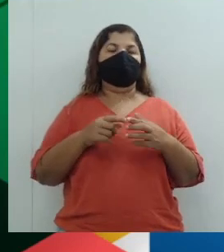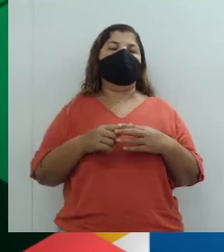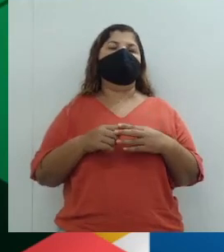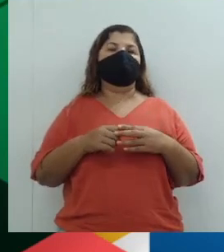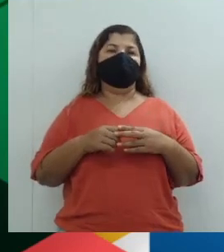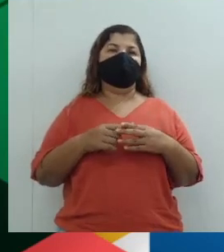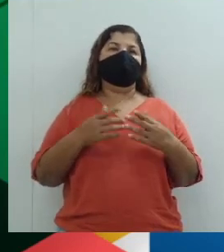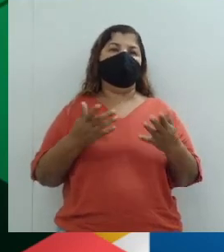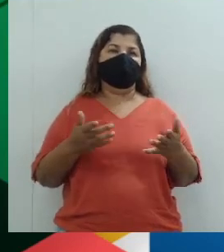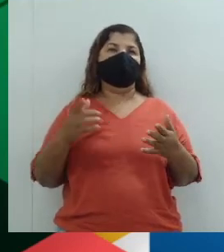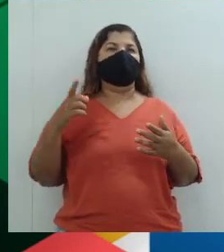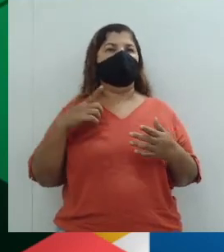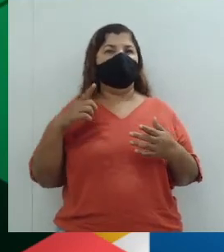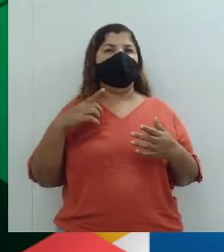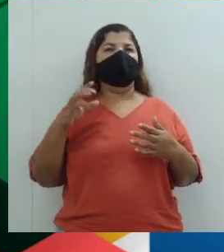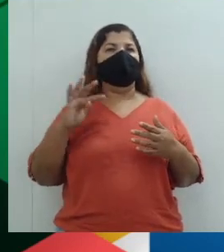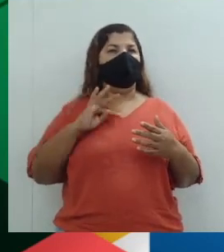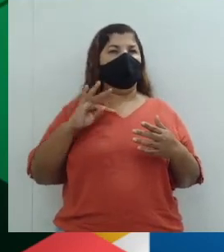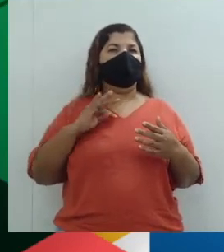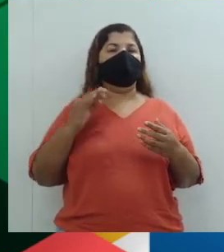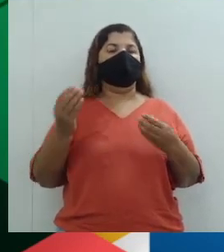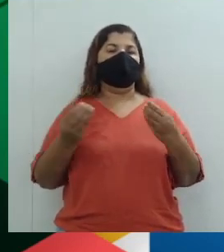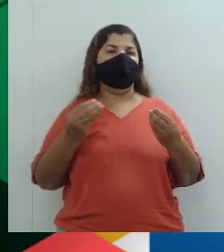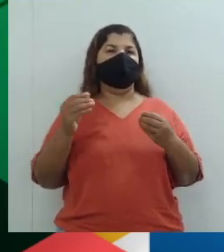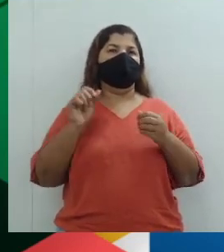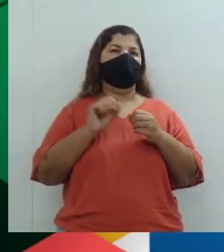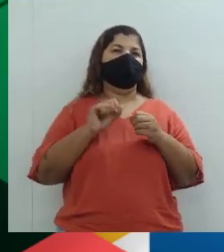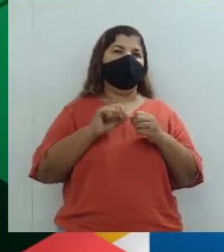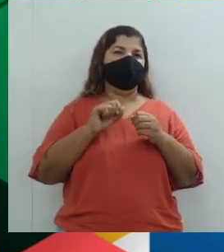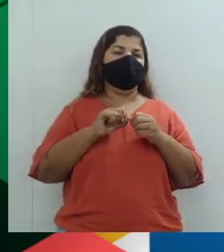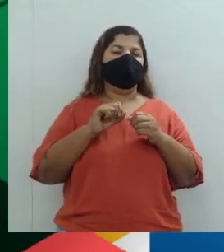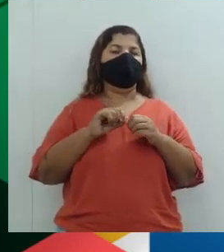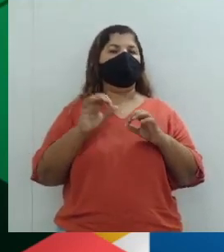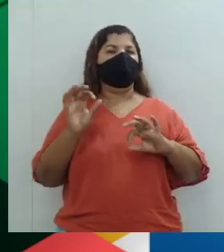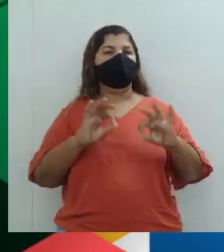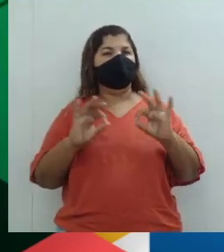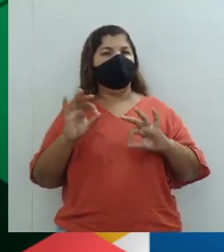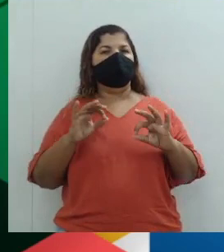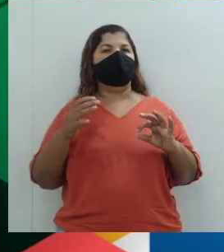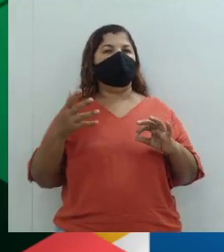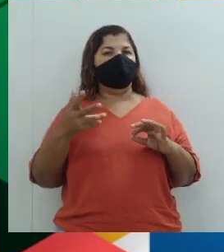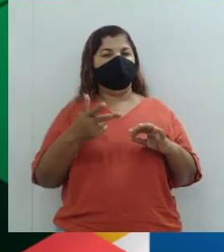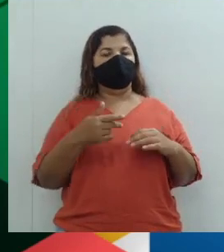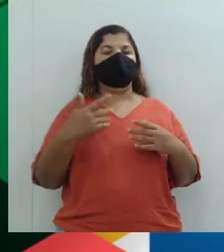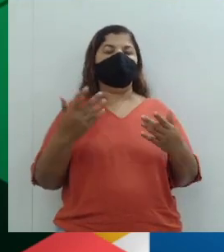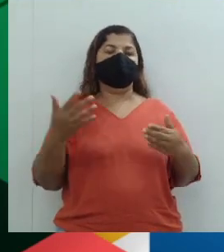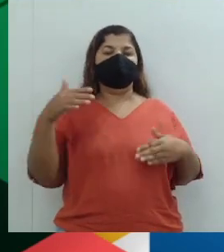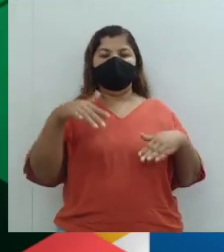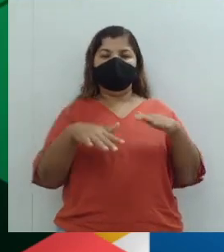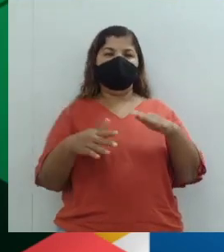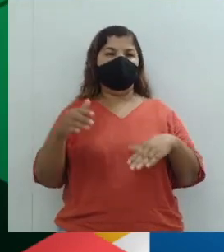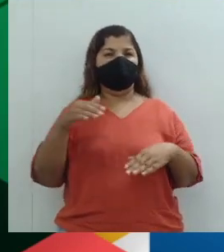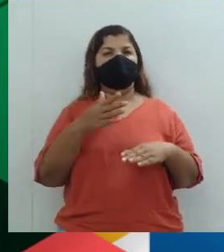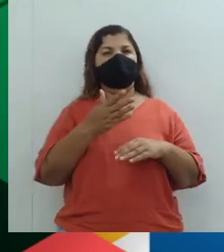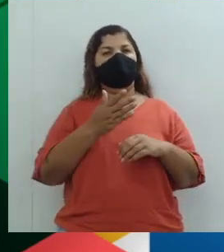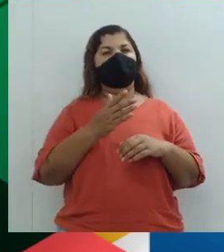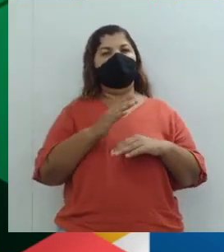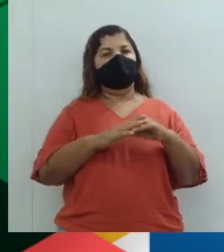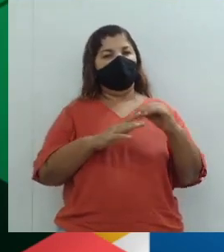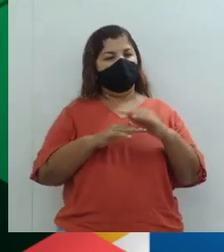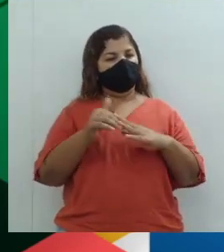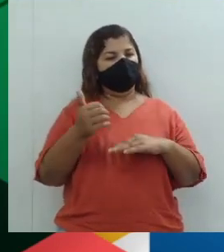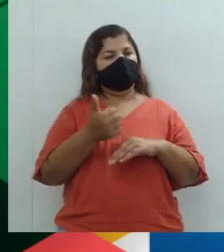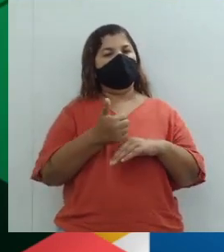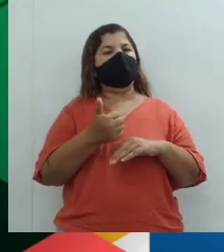que existem técnicas aí para você fazer isso de maneira mais ou menos eficiente, né? Os nadadores profissionais, você pegar um Michael Phelps aí,